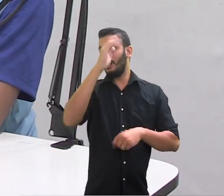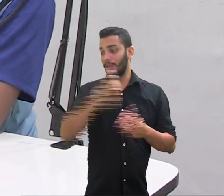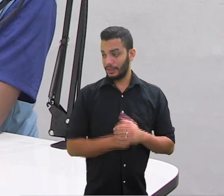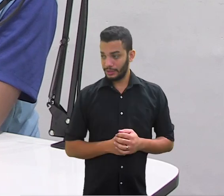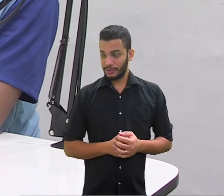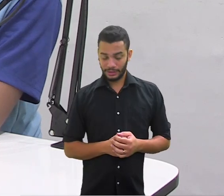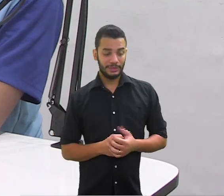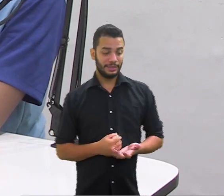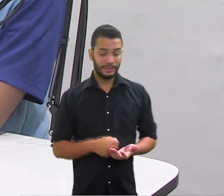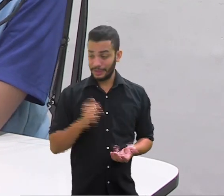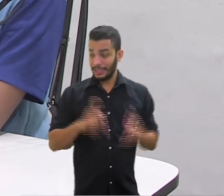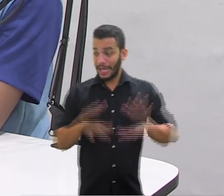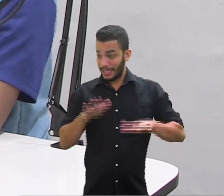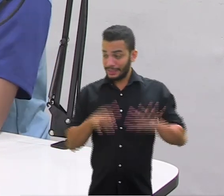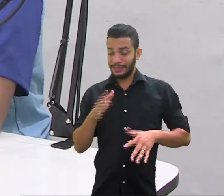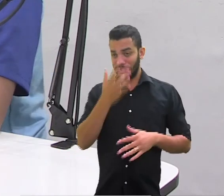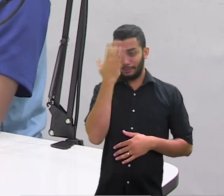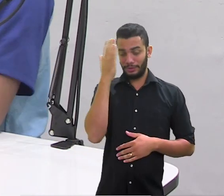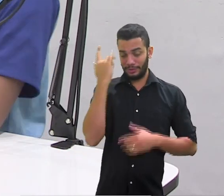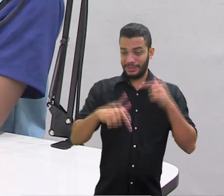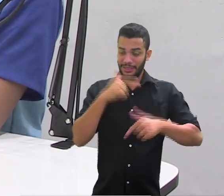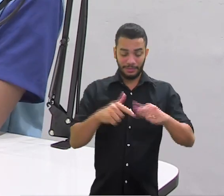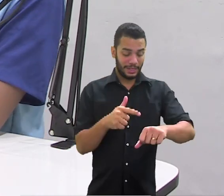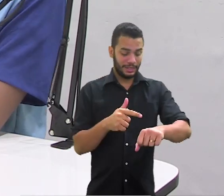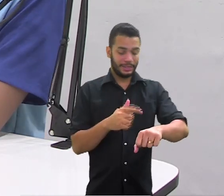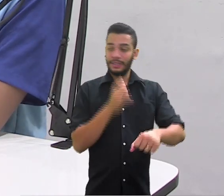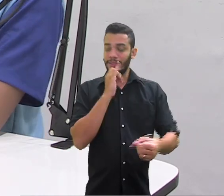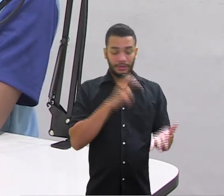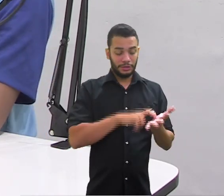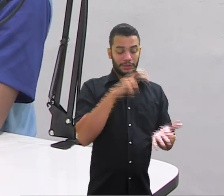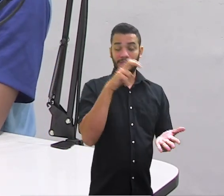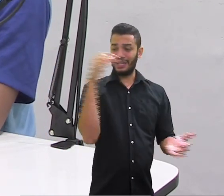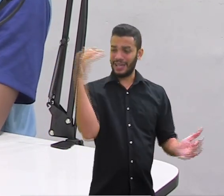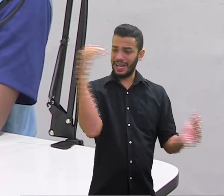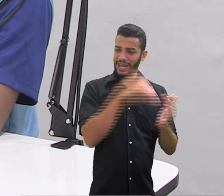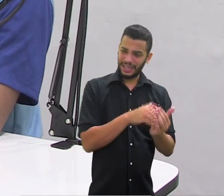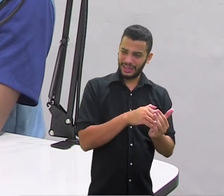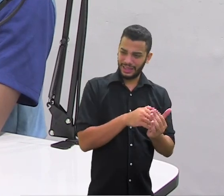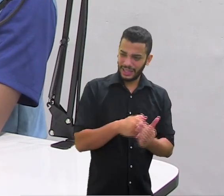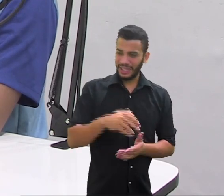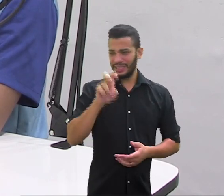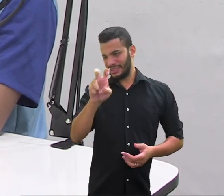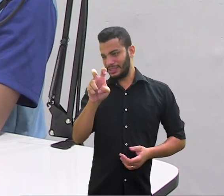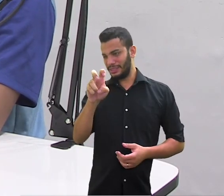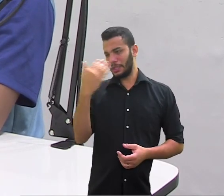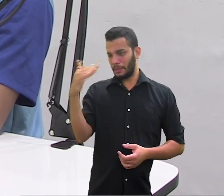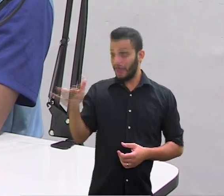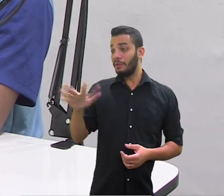Porque fala. é Então, 8... quando chegam algumas coisas assim, umas novidades que vai ajudar a gente, por exemplo, a